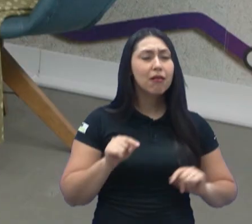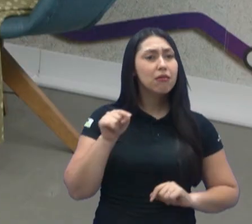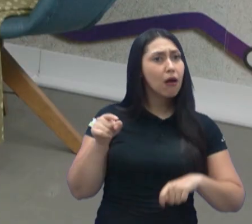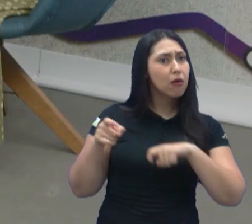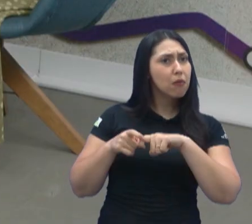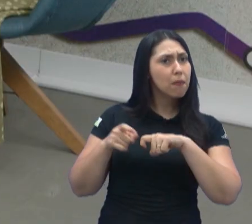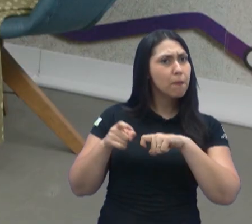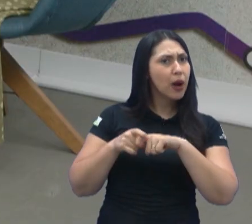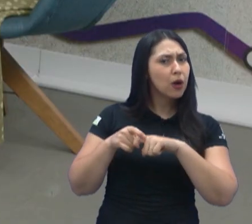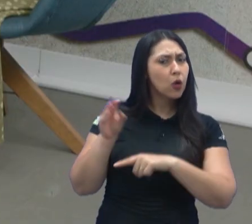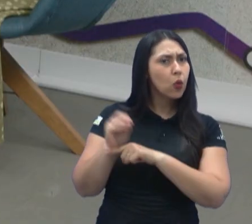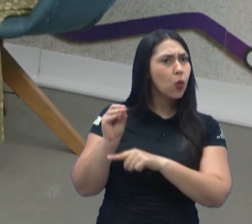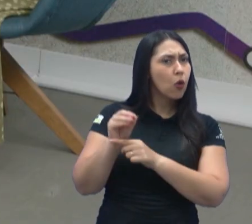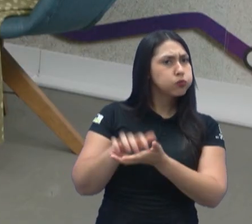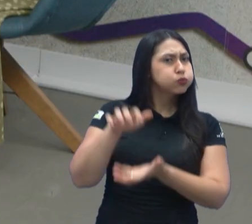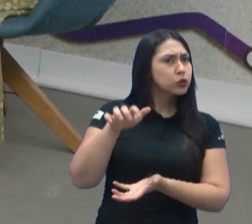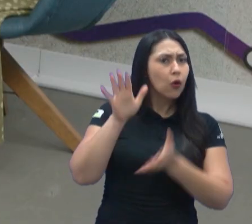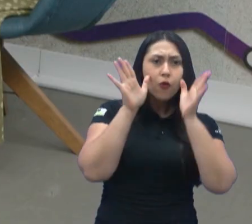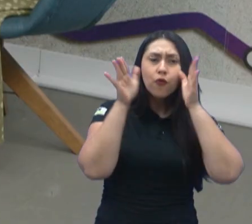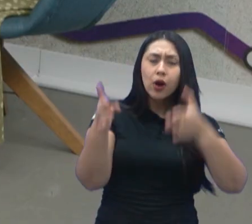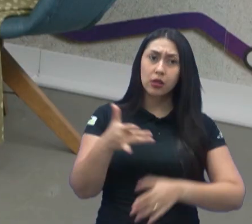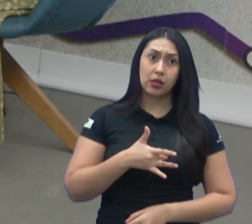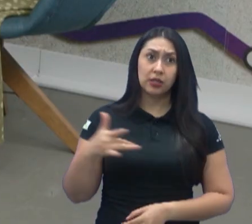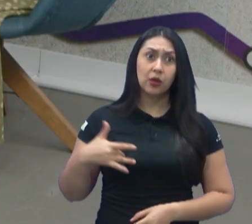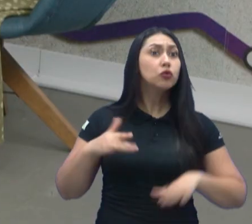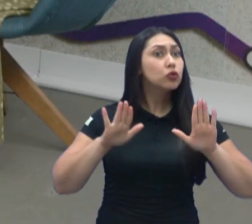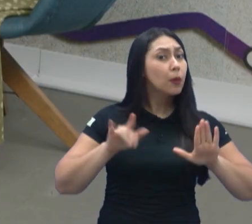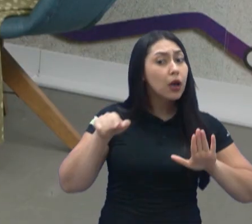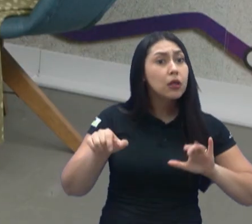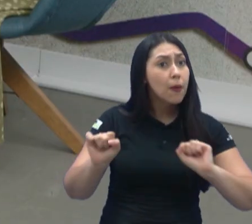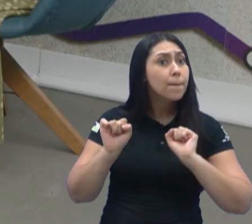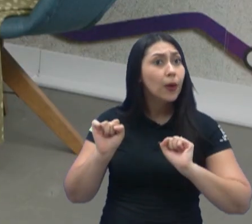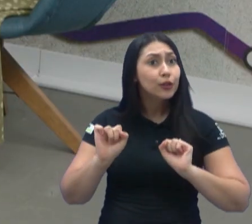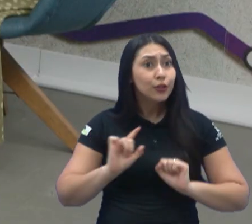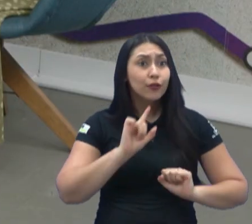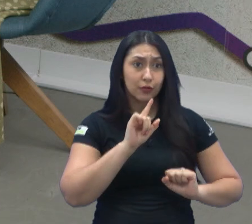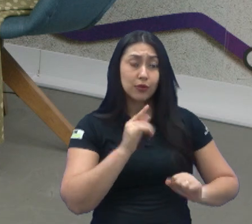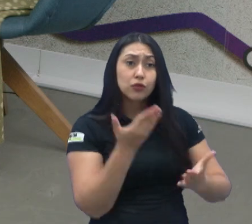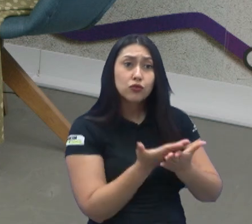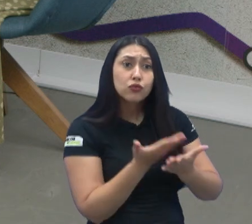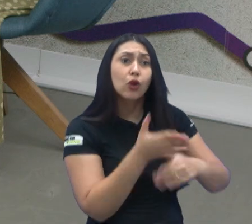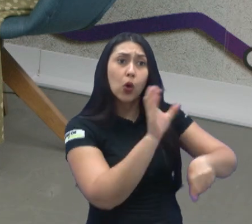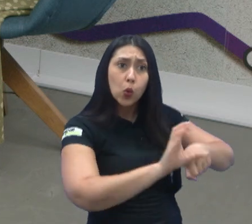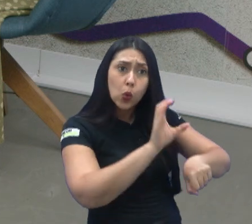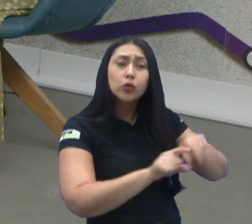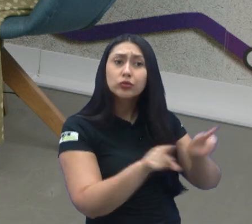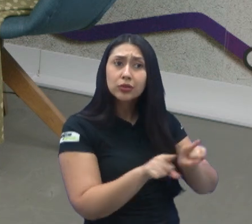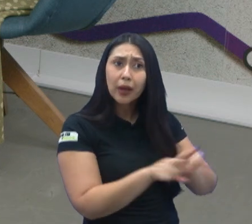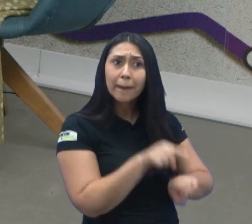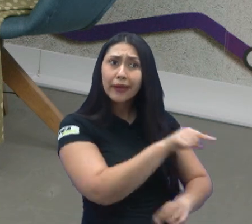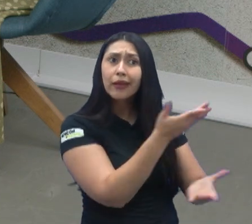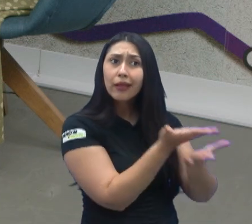mais a parte da saúde, mas ele também pode se especializar, é isso mesmo? A gente estava conversando antes, ele pode